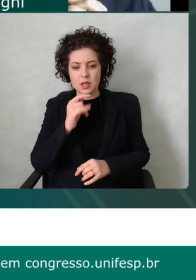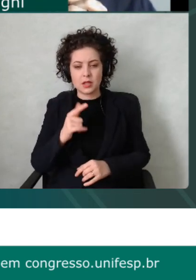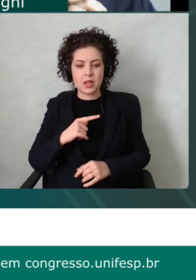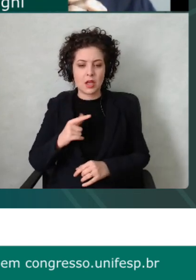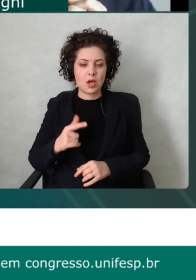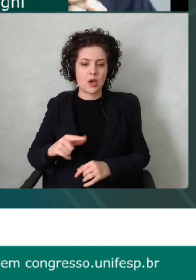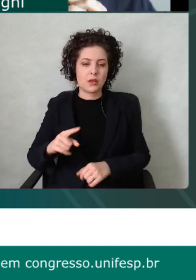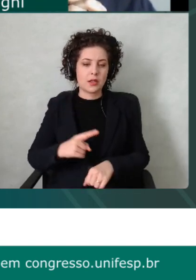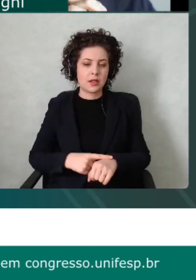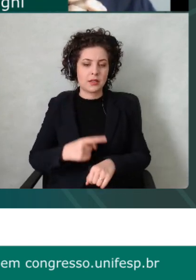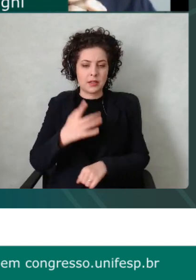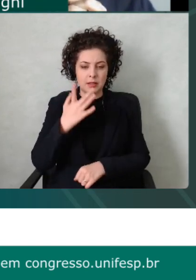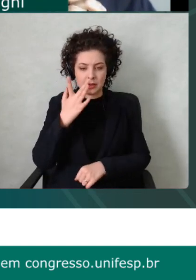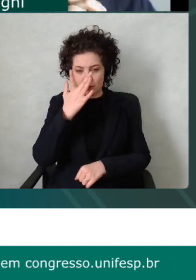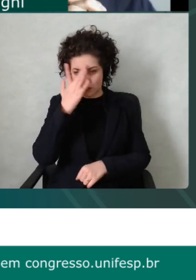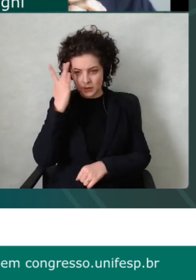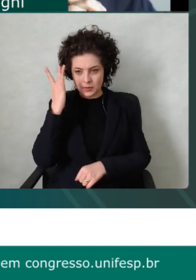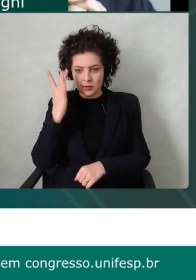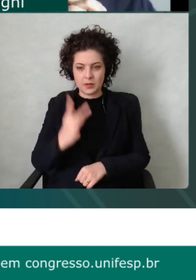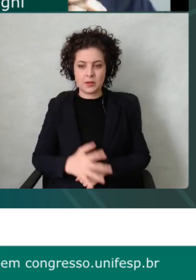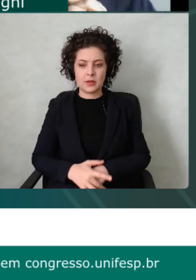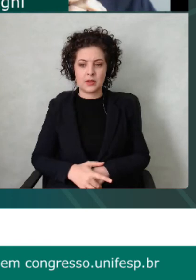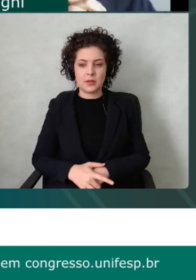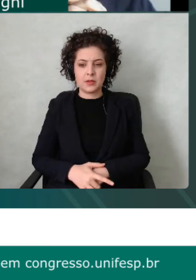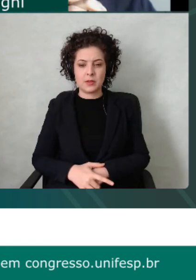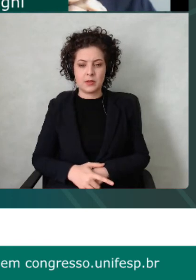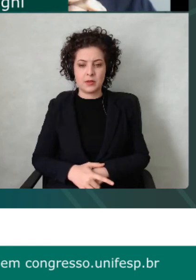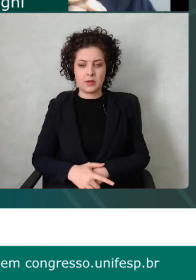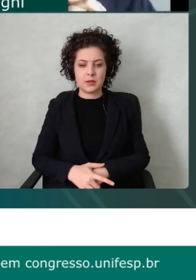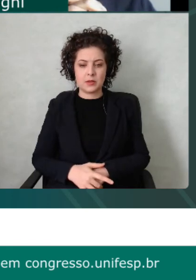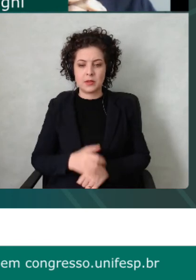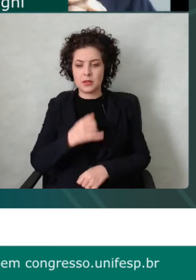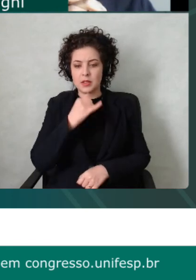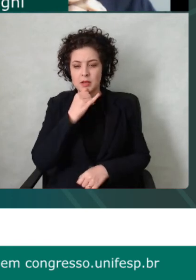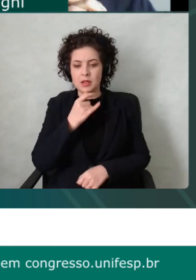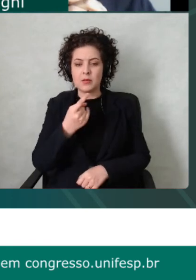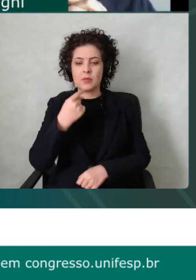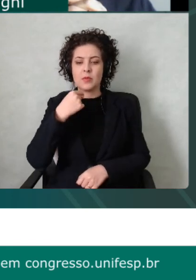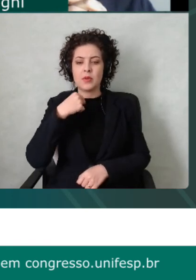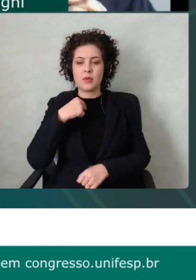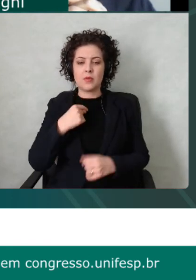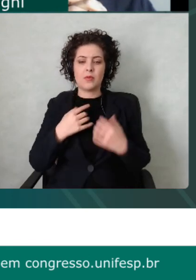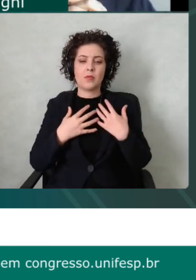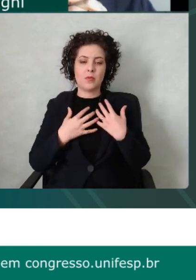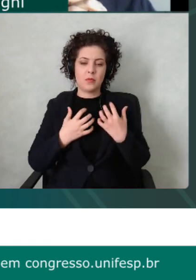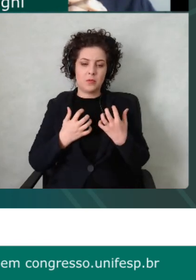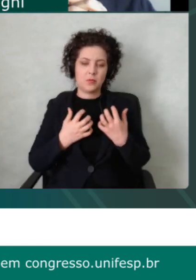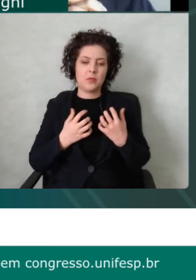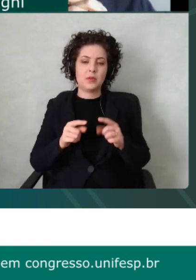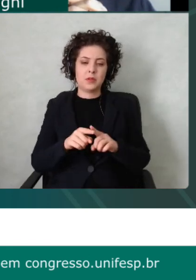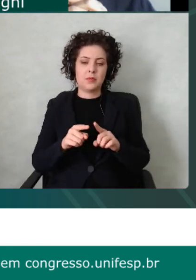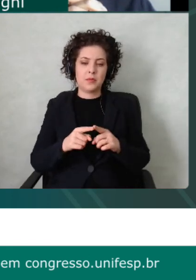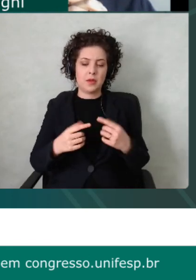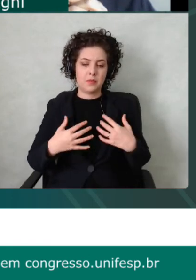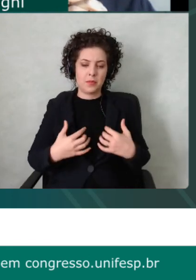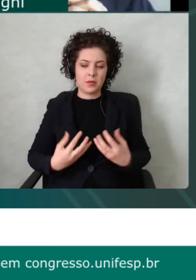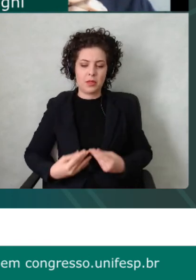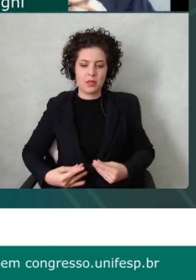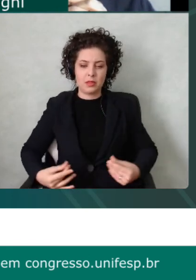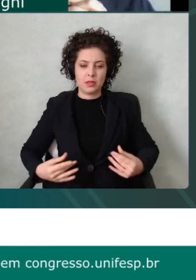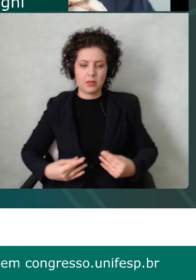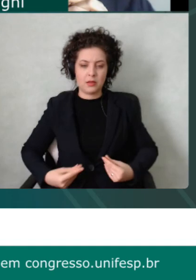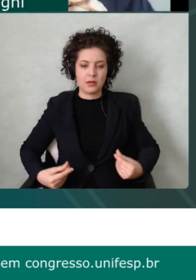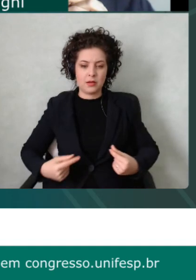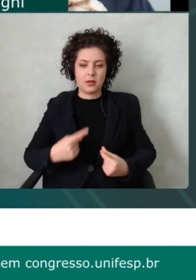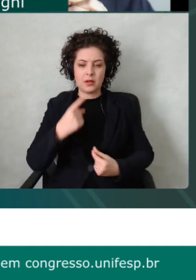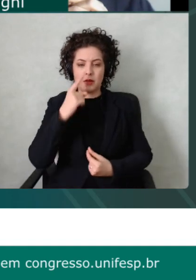pessoa está no tubo, com insuficiência respiratória e secreção do pulmão, você não acha mais o vírus no nariz e na garganta, mas